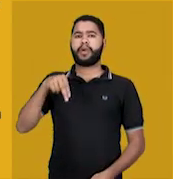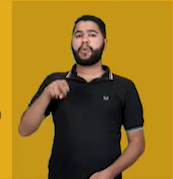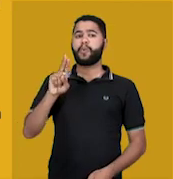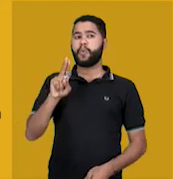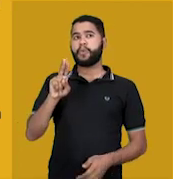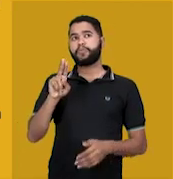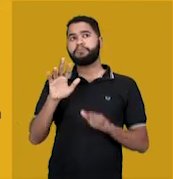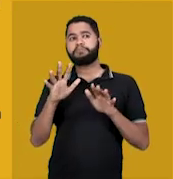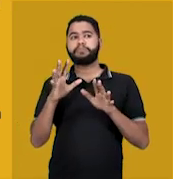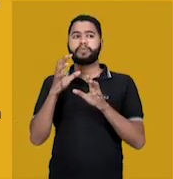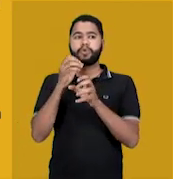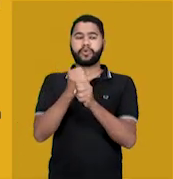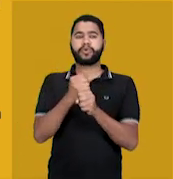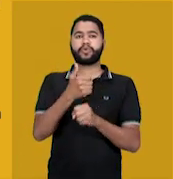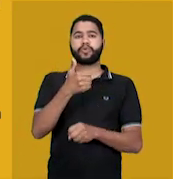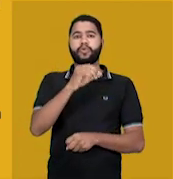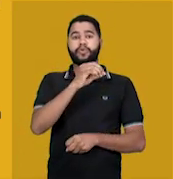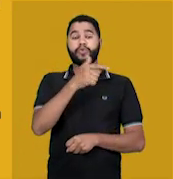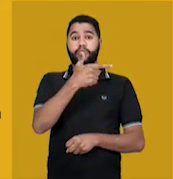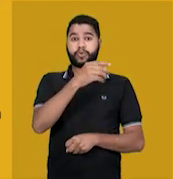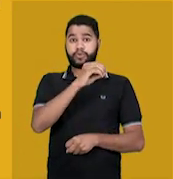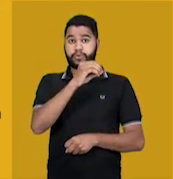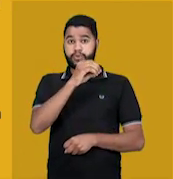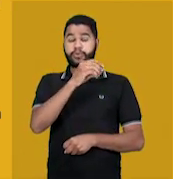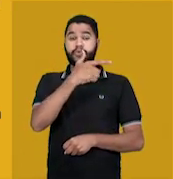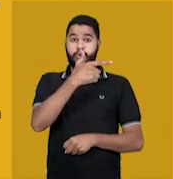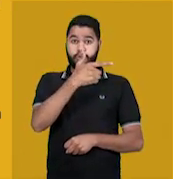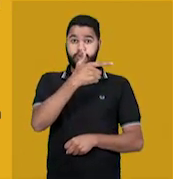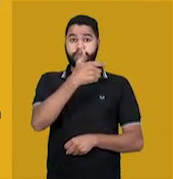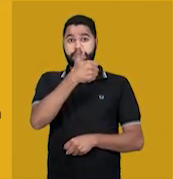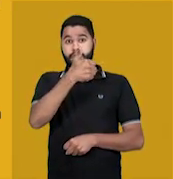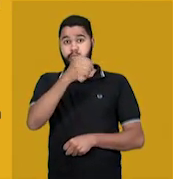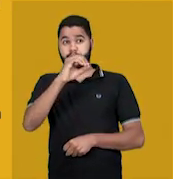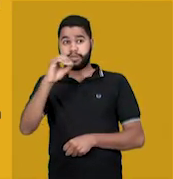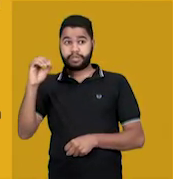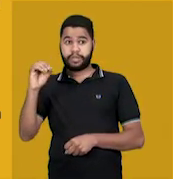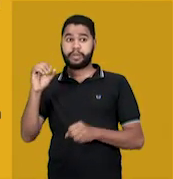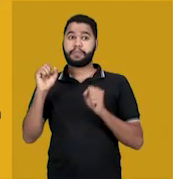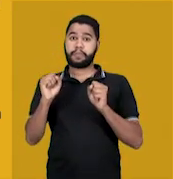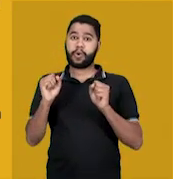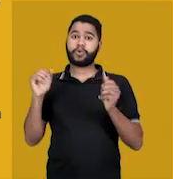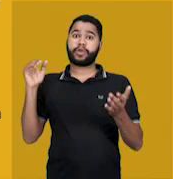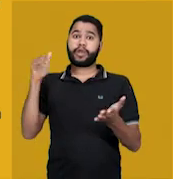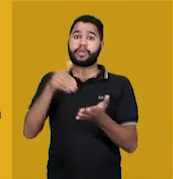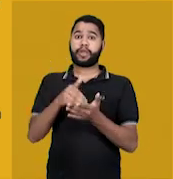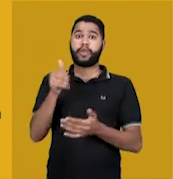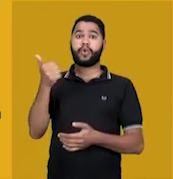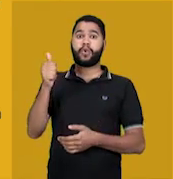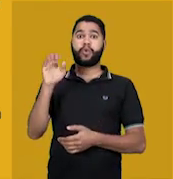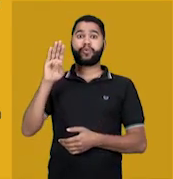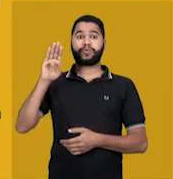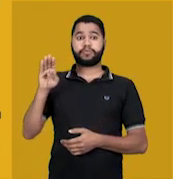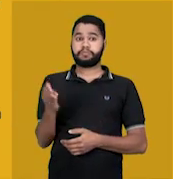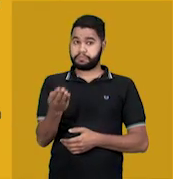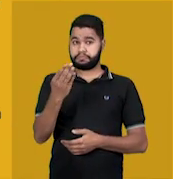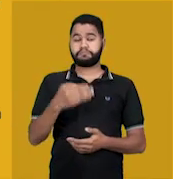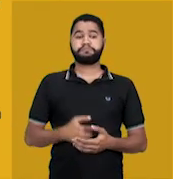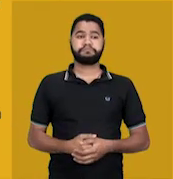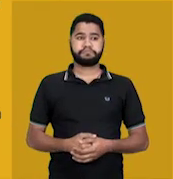que em 2100 o número de pessoas que habitarão a Terra poderá chegar a 11 bilhões,